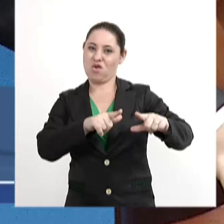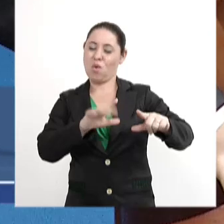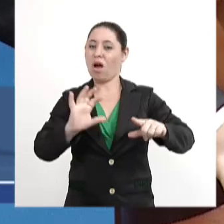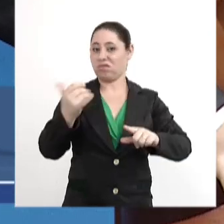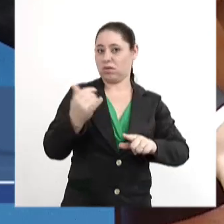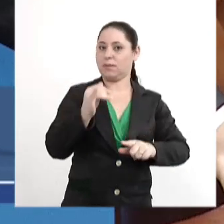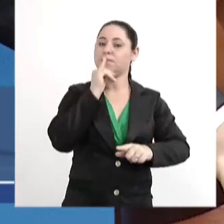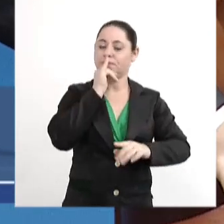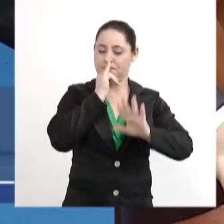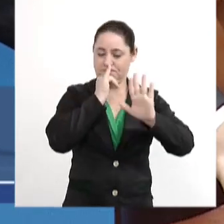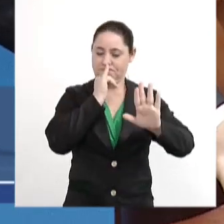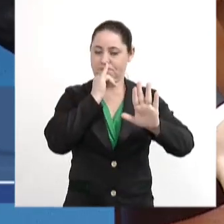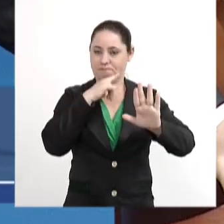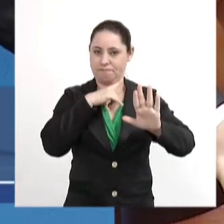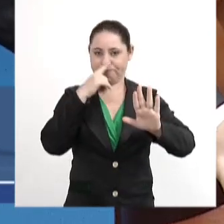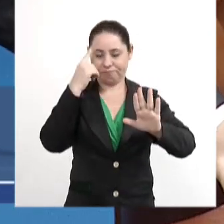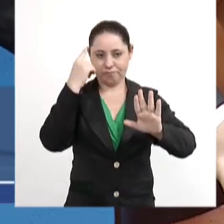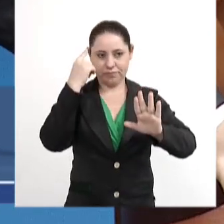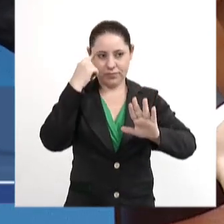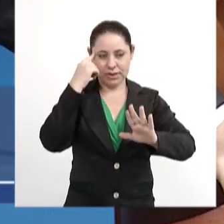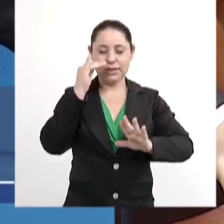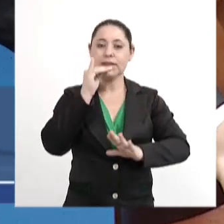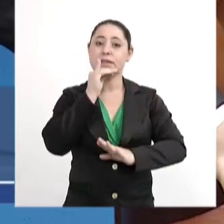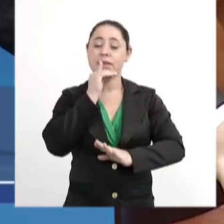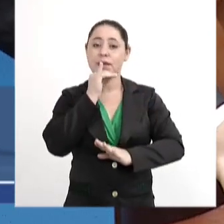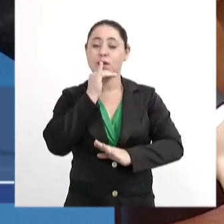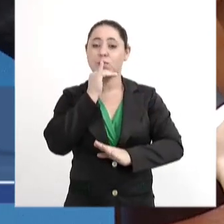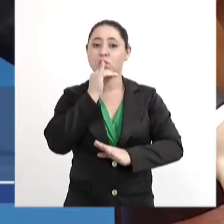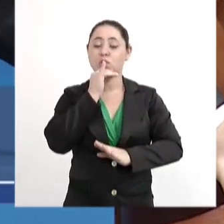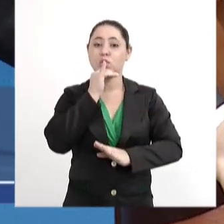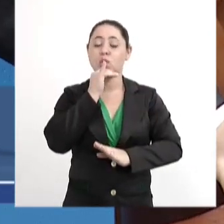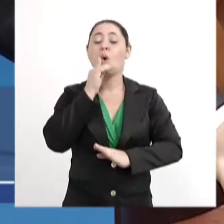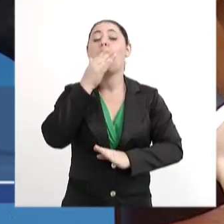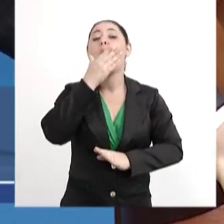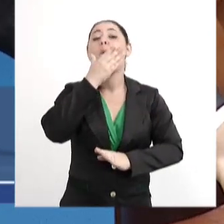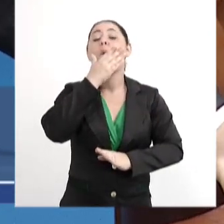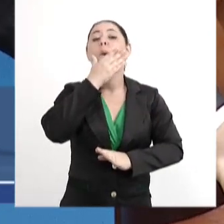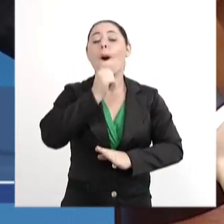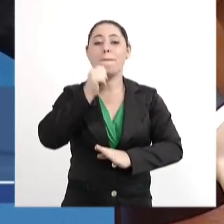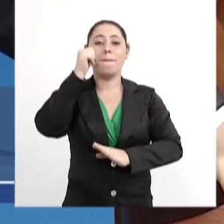Vamos pensar num cidadão de orientação